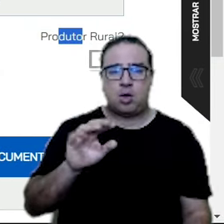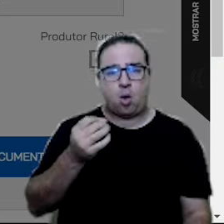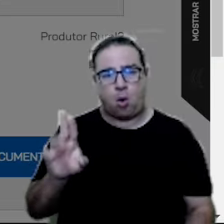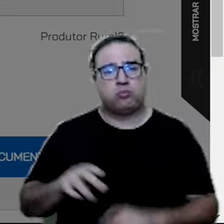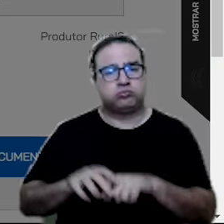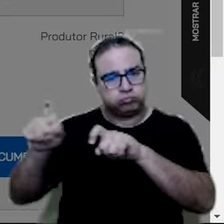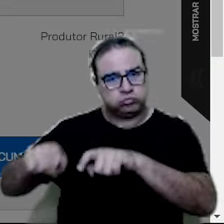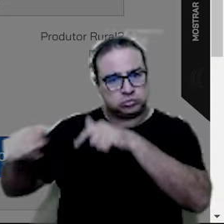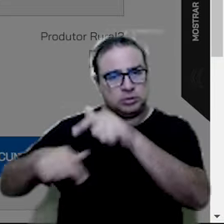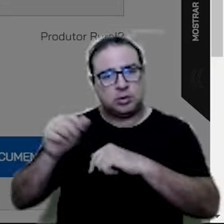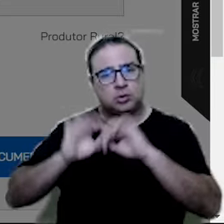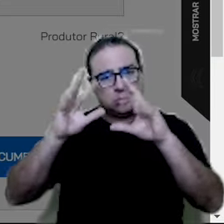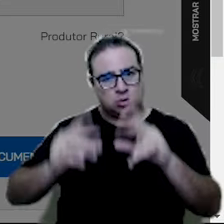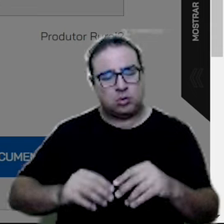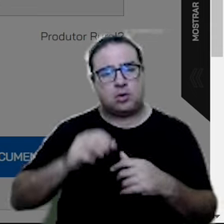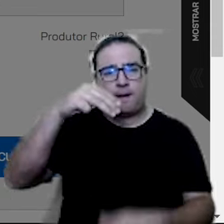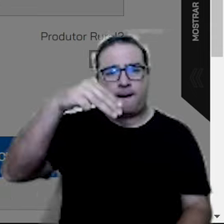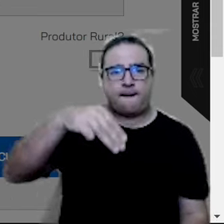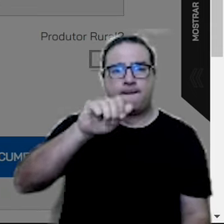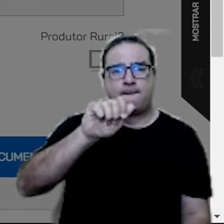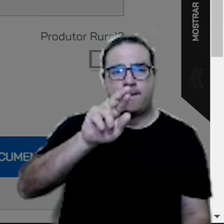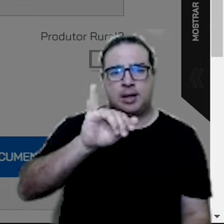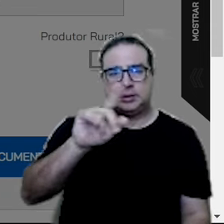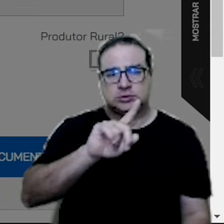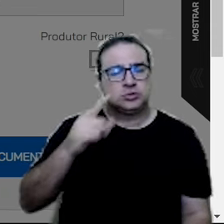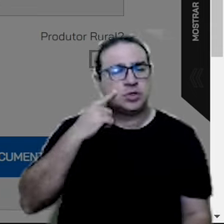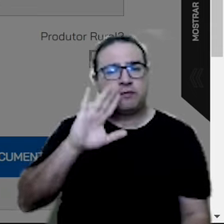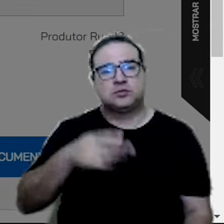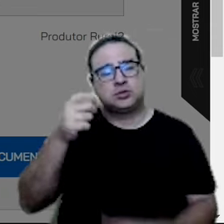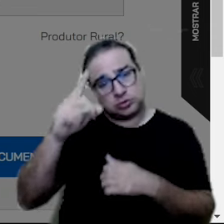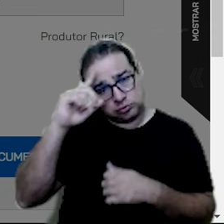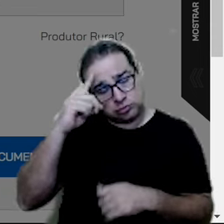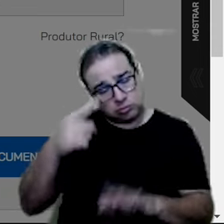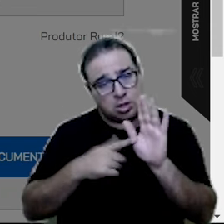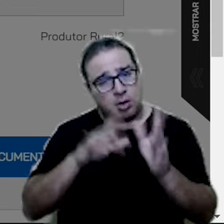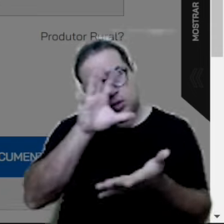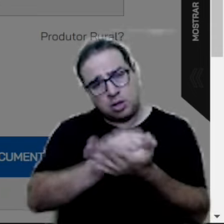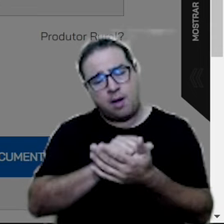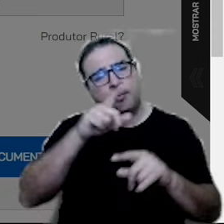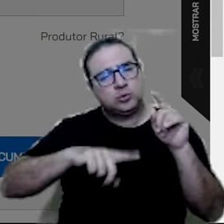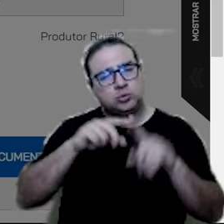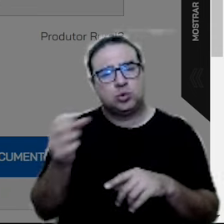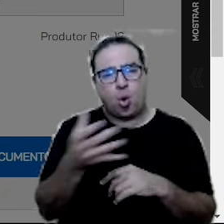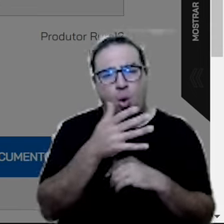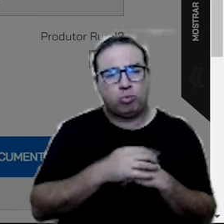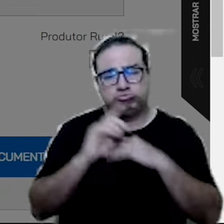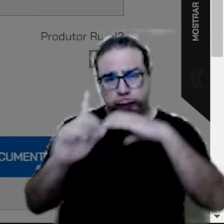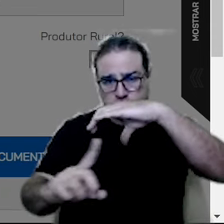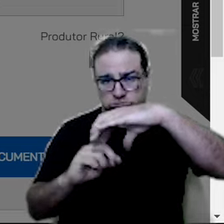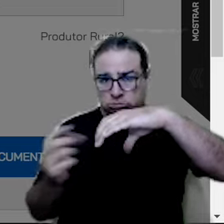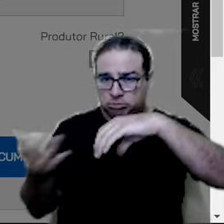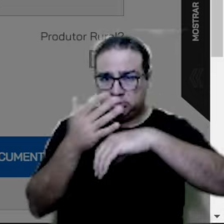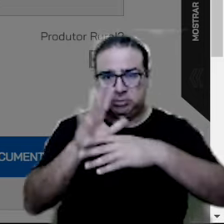então dia a dia aquilo tudo lá Matriz que a gente já viu a gente pode no máximo no dia a dia ter que cadastrar um produto novo ou um